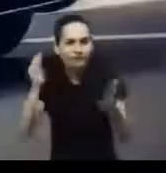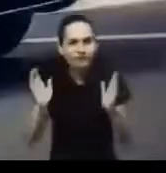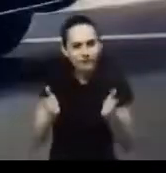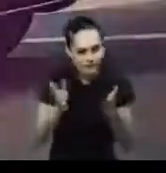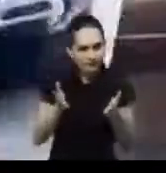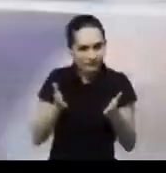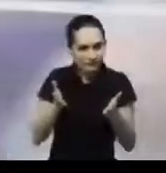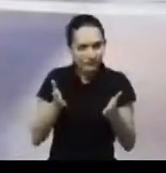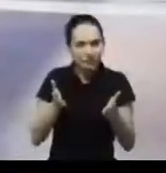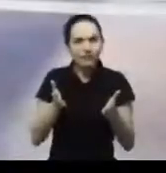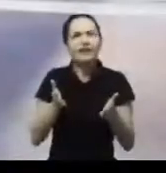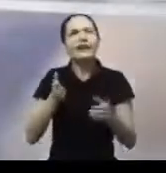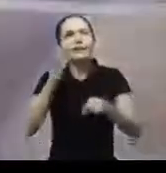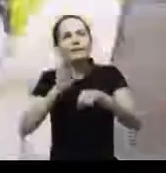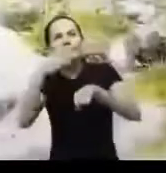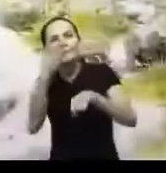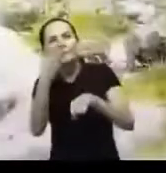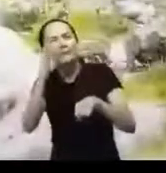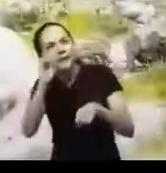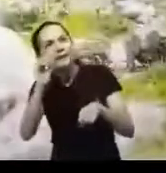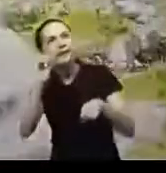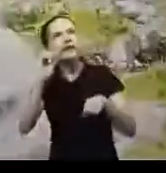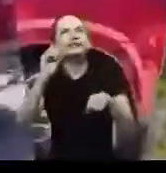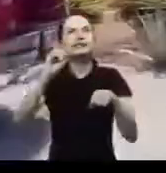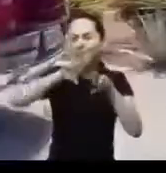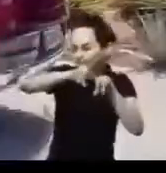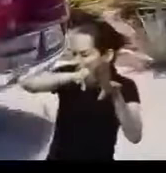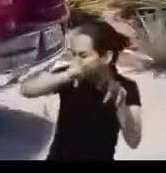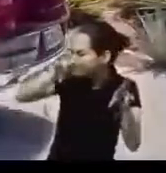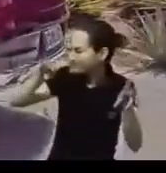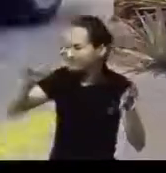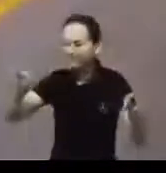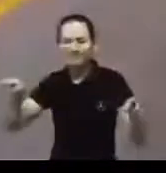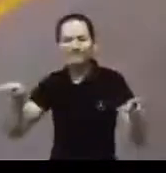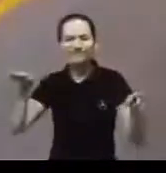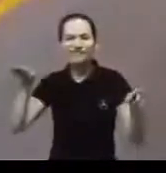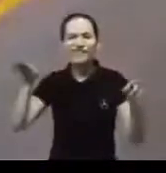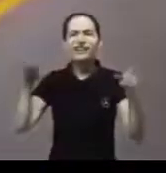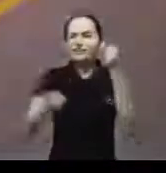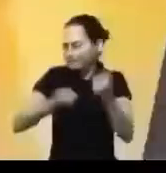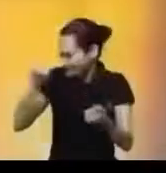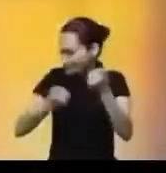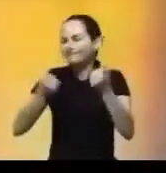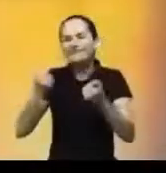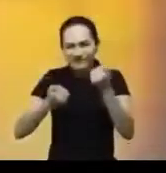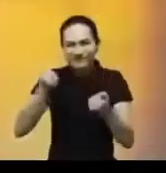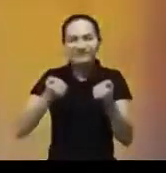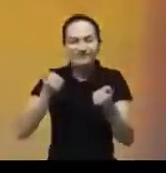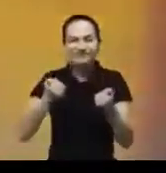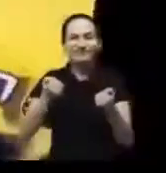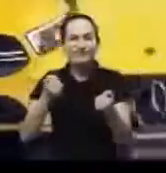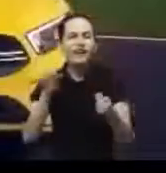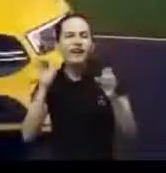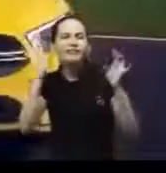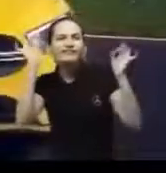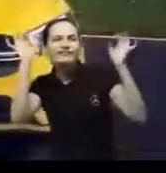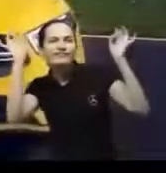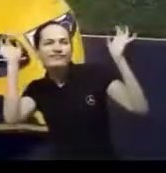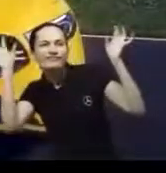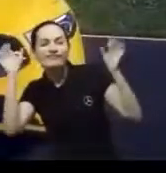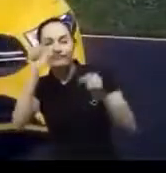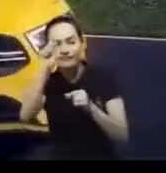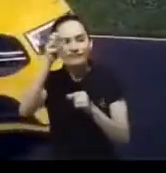mais de 40 versões entre sedãs rético PS1 vez cabriolés e os exclusivos